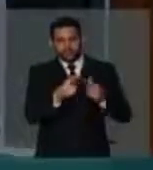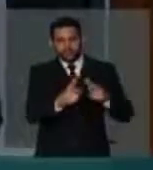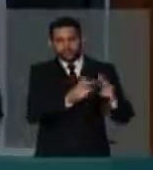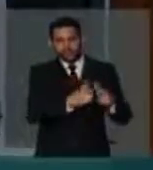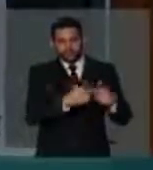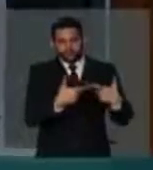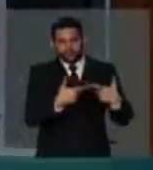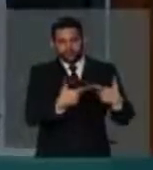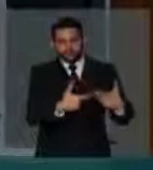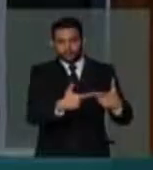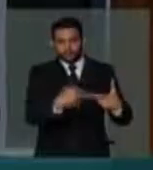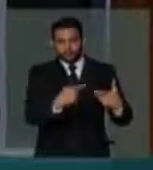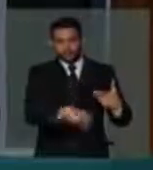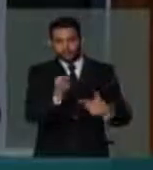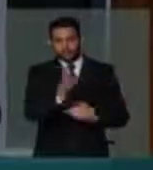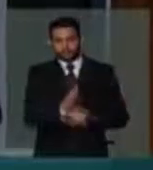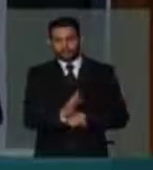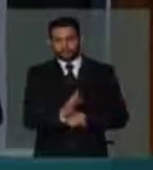de conflito no Brasil.